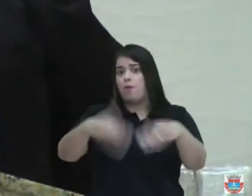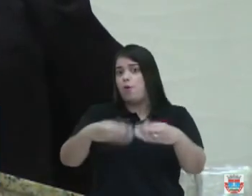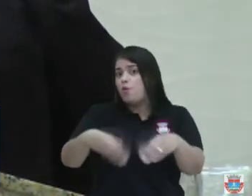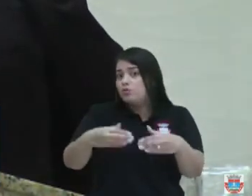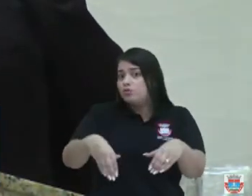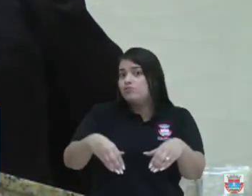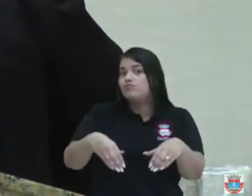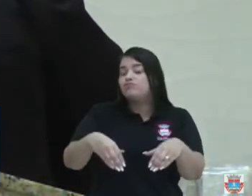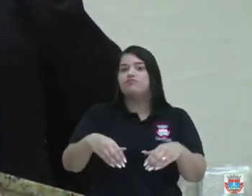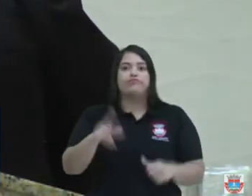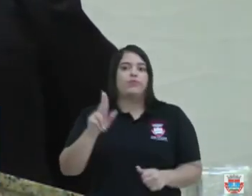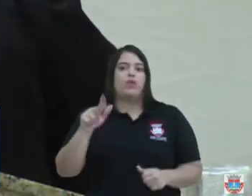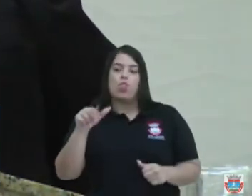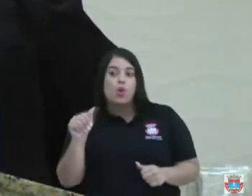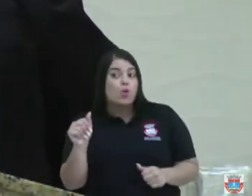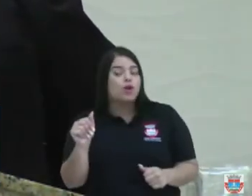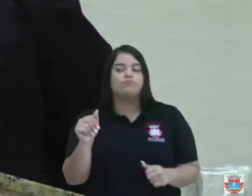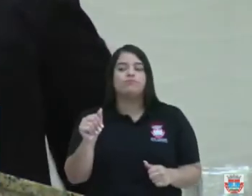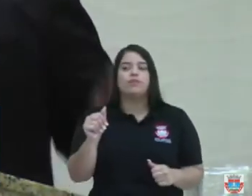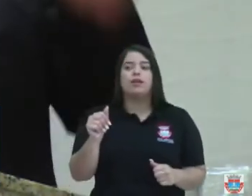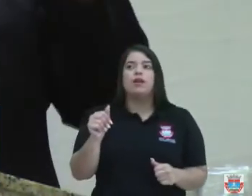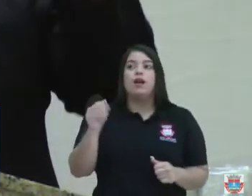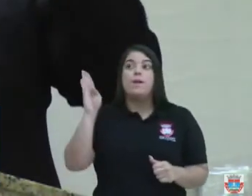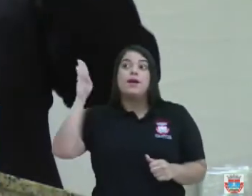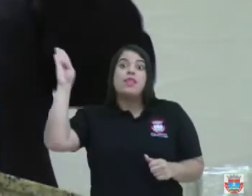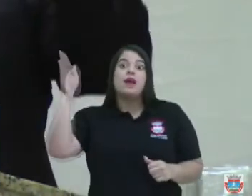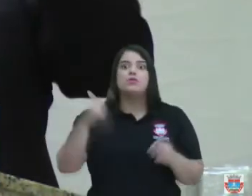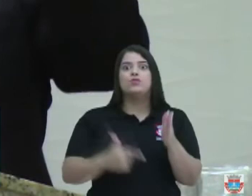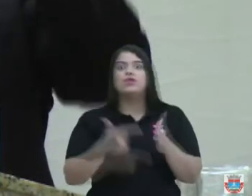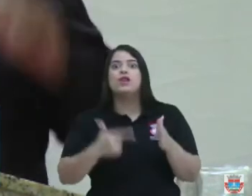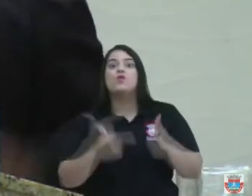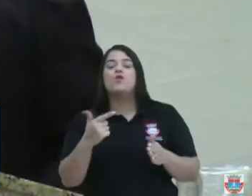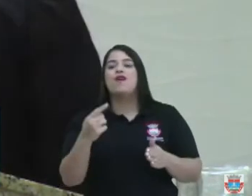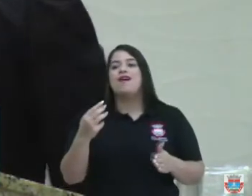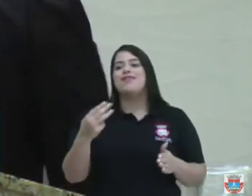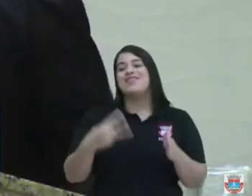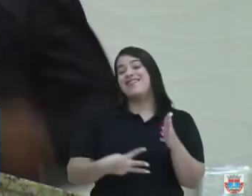No mandato do prefeito agora, parece que é o segundo mandato dele, já está no terceiro concurso público.